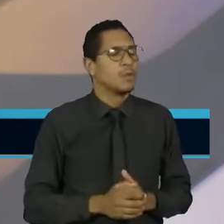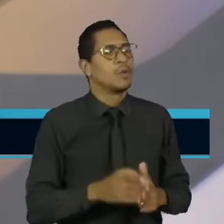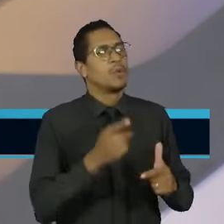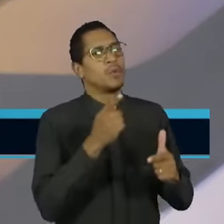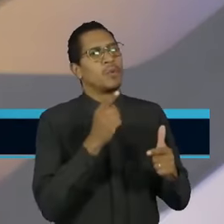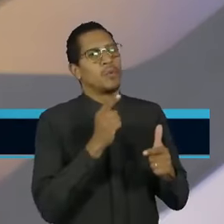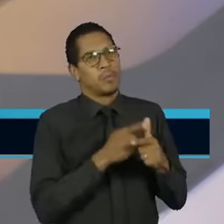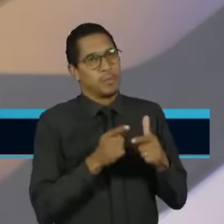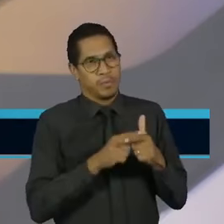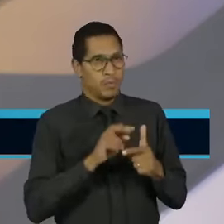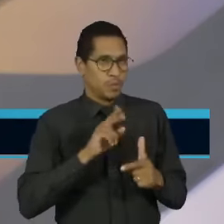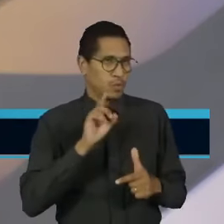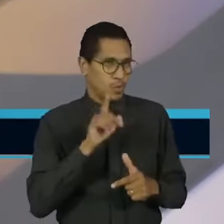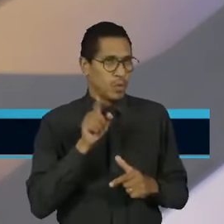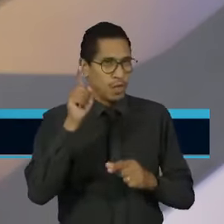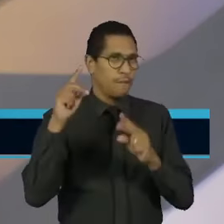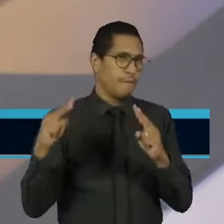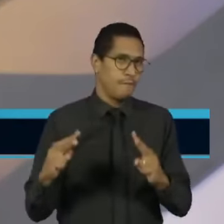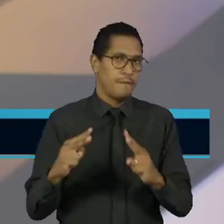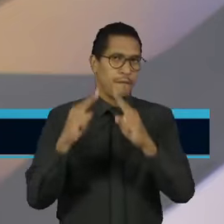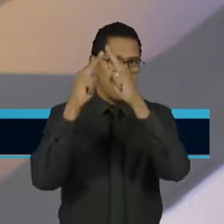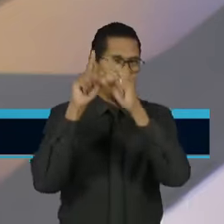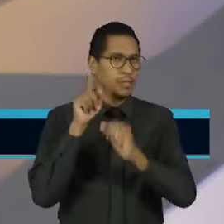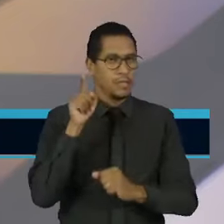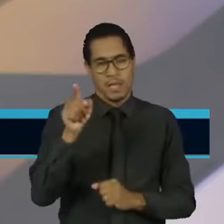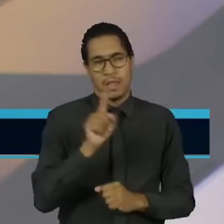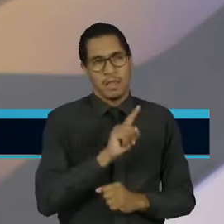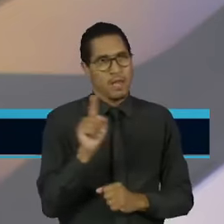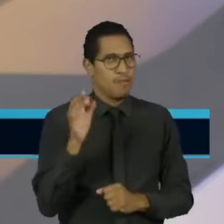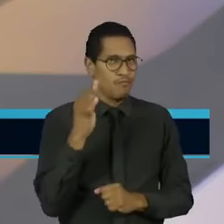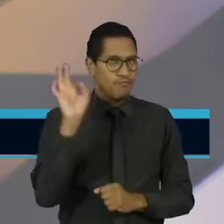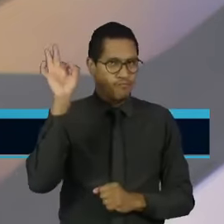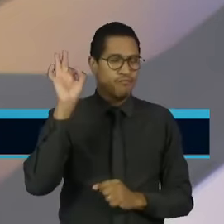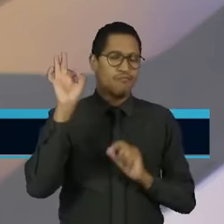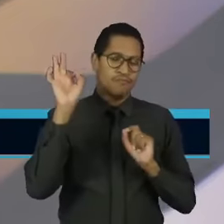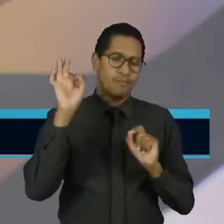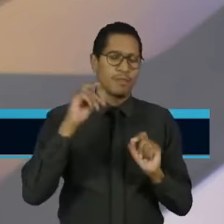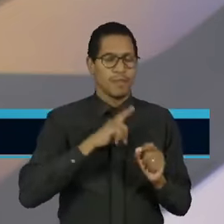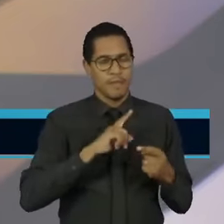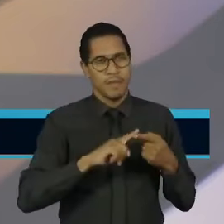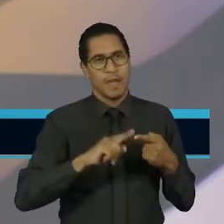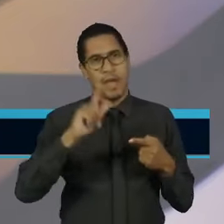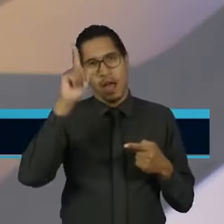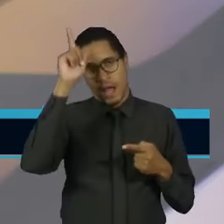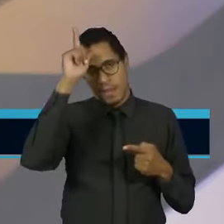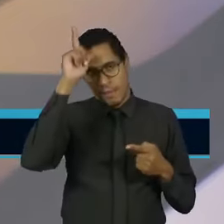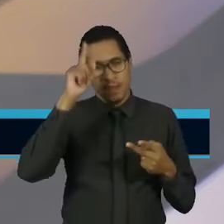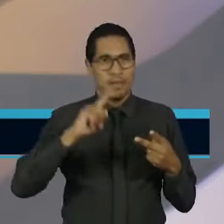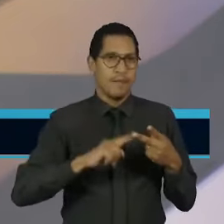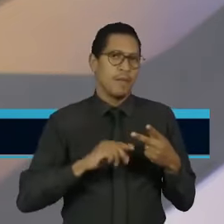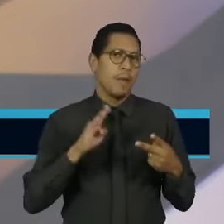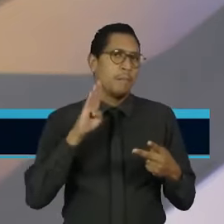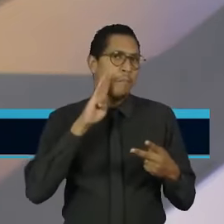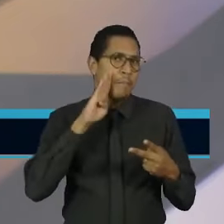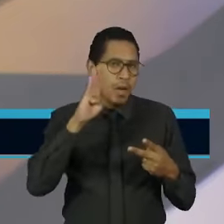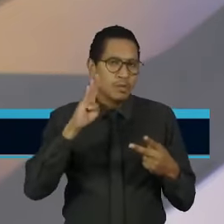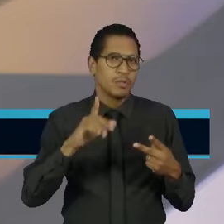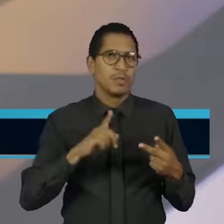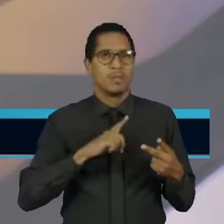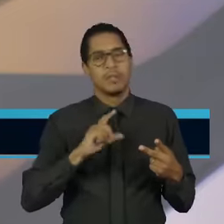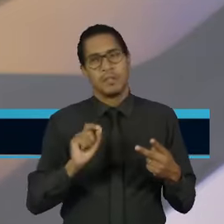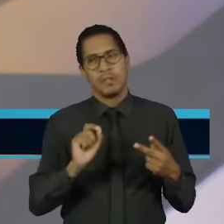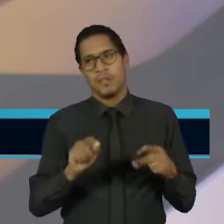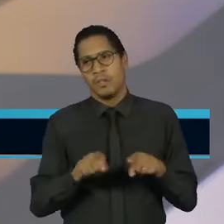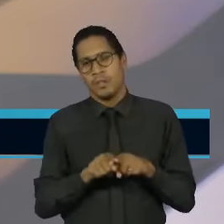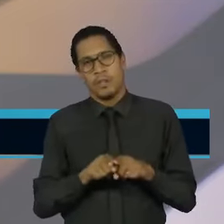apenas ele os protestos e eh ocorreram na Alemanha na Bélgica na Polônia e eles têm a ver com